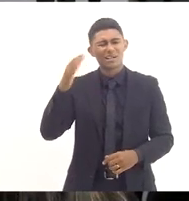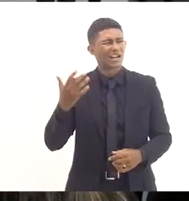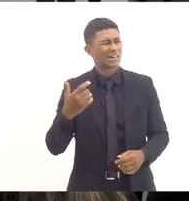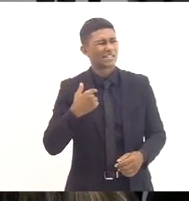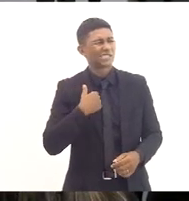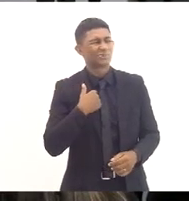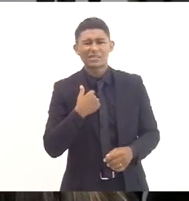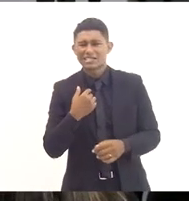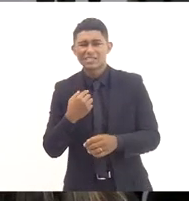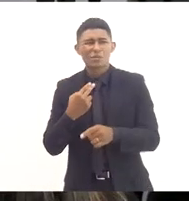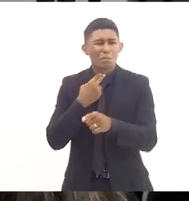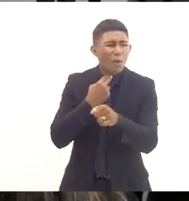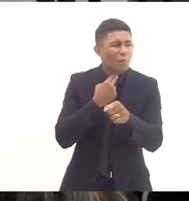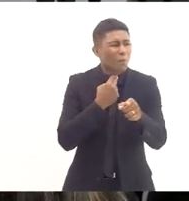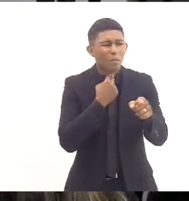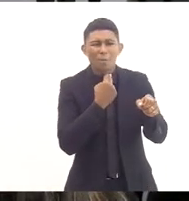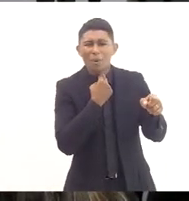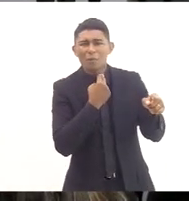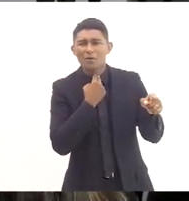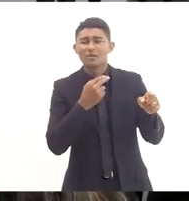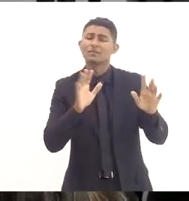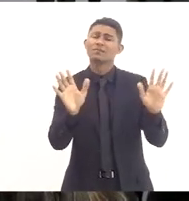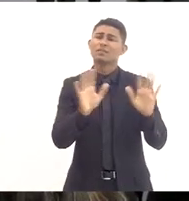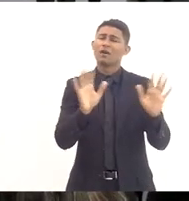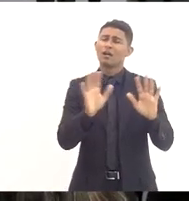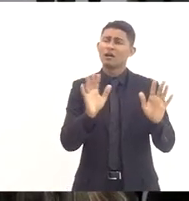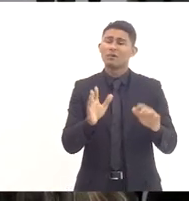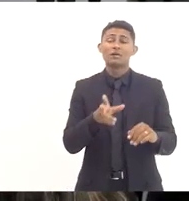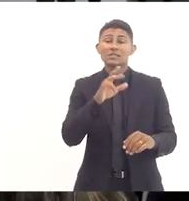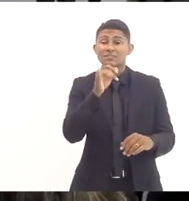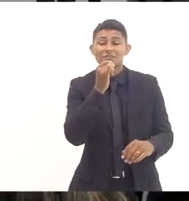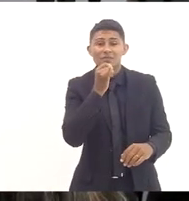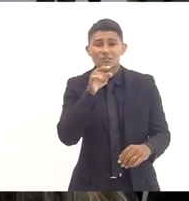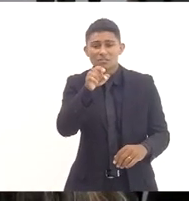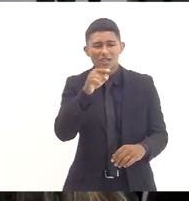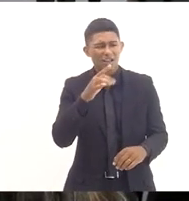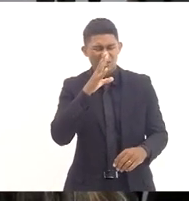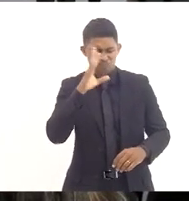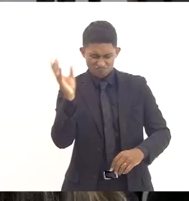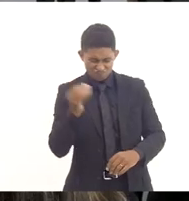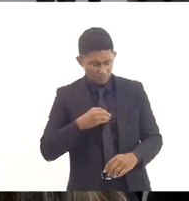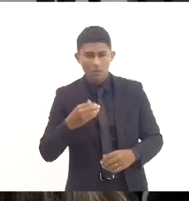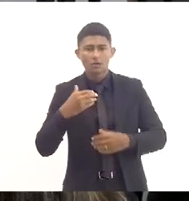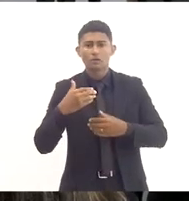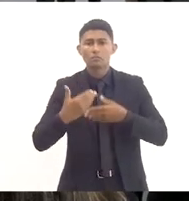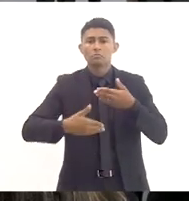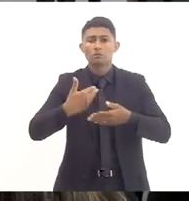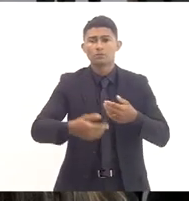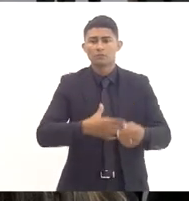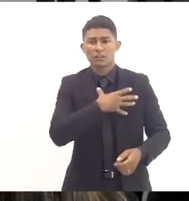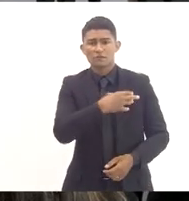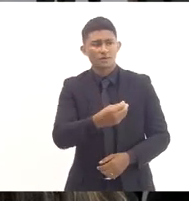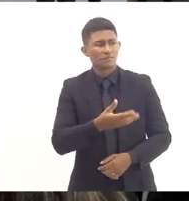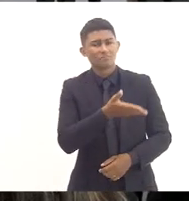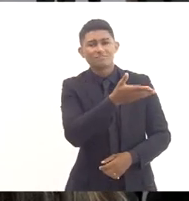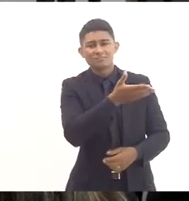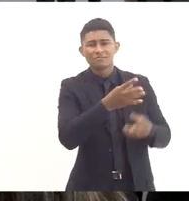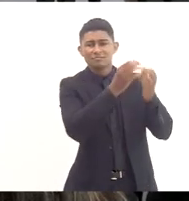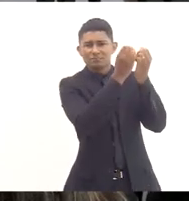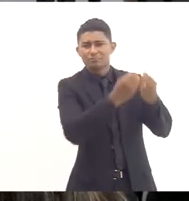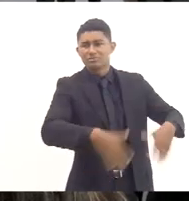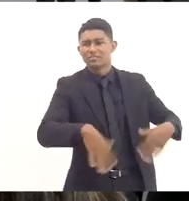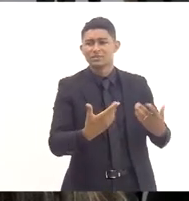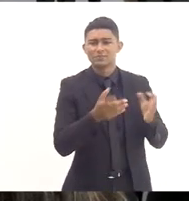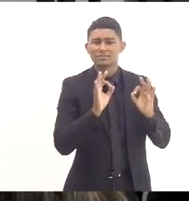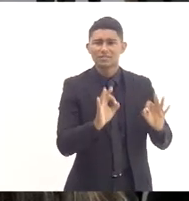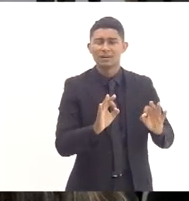sentimento de culpa não posso deixar não gente se você fizer isso você está discriminando o seu filho você está fazendo com ele que você não faria com filho que